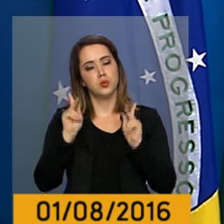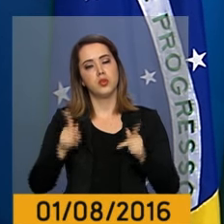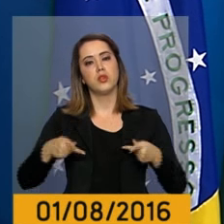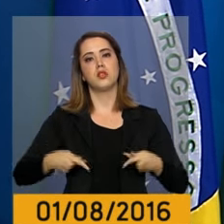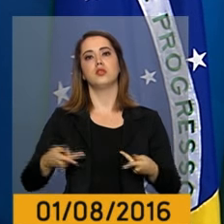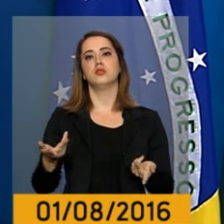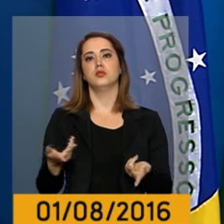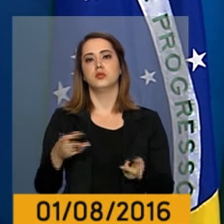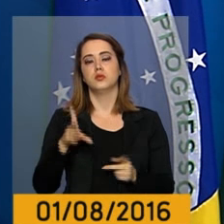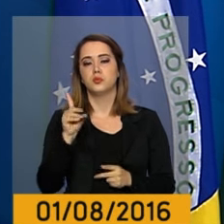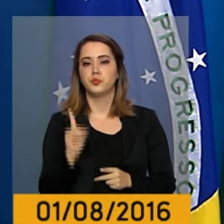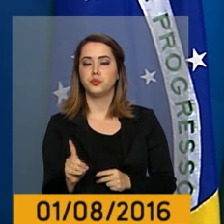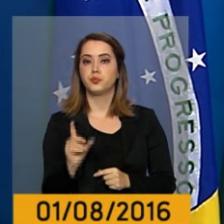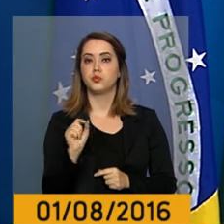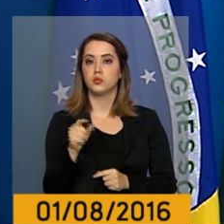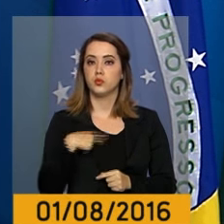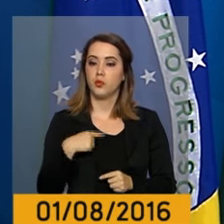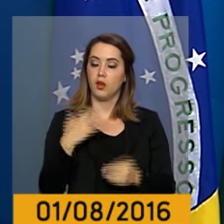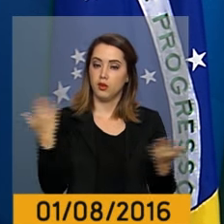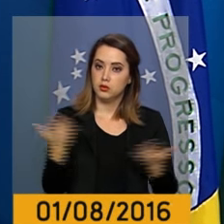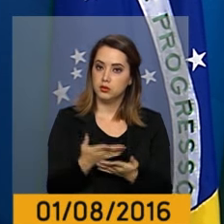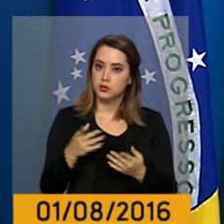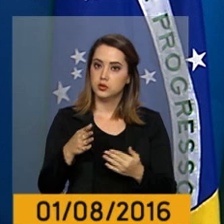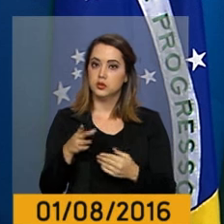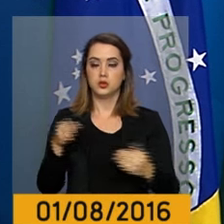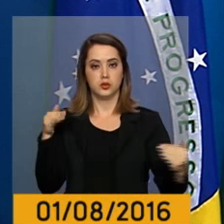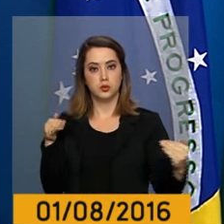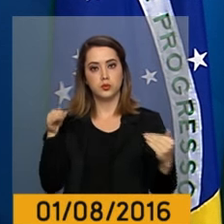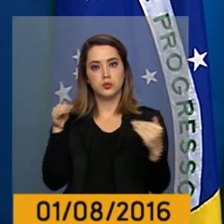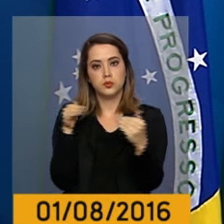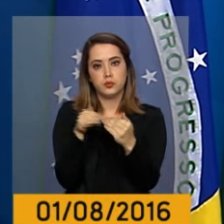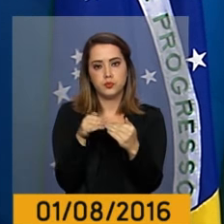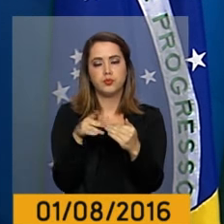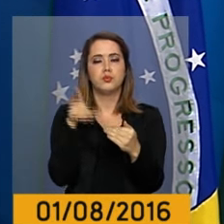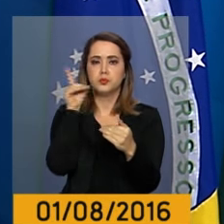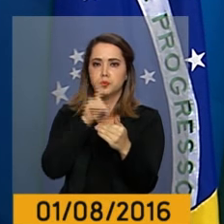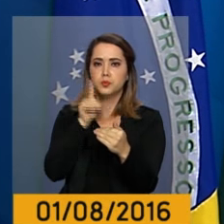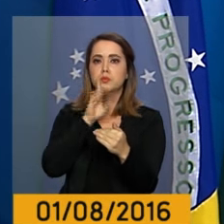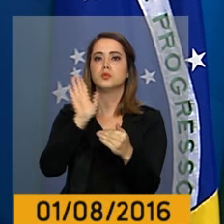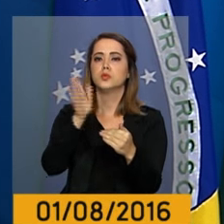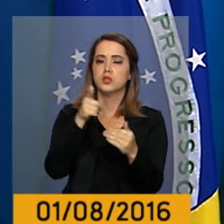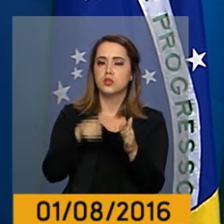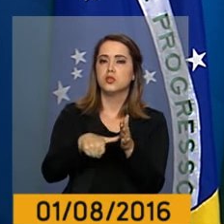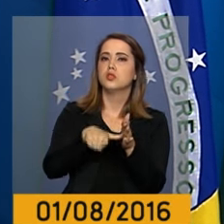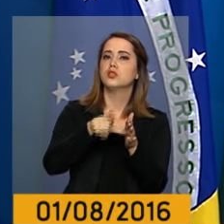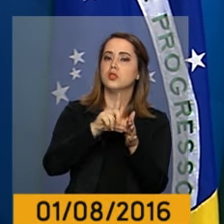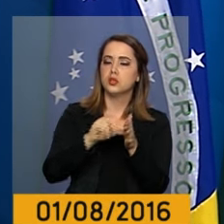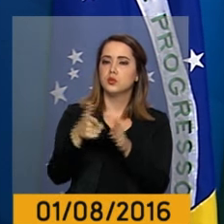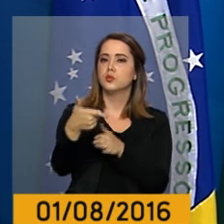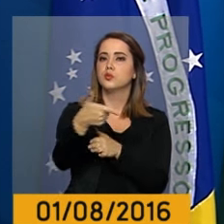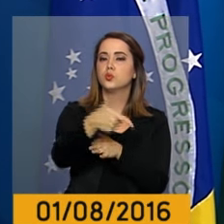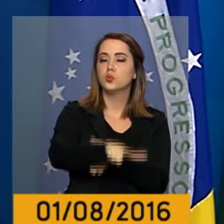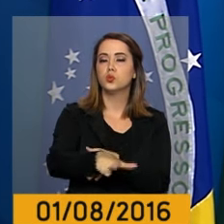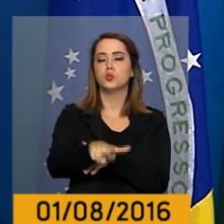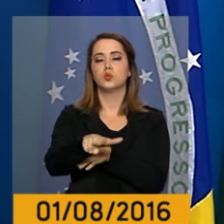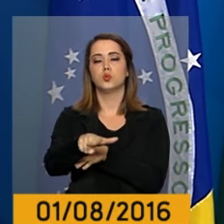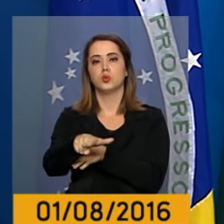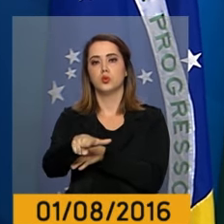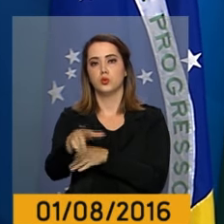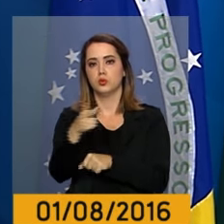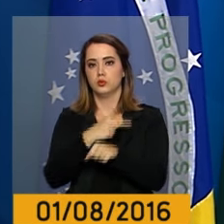se firma este acordo com os Estados Unidos, já no passado firmamos com a China, que também é um grande consumidor